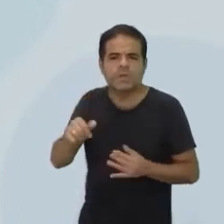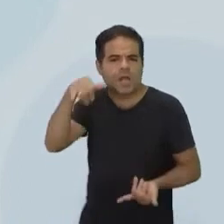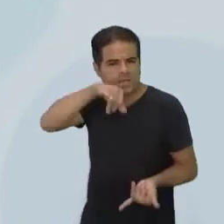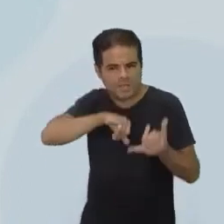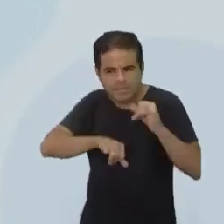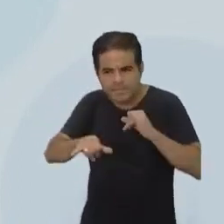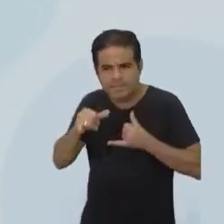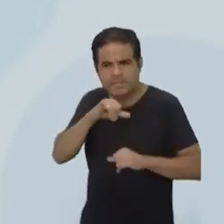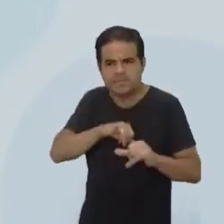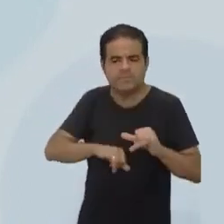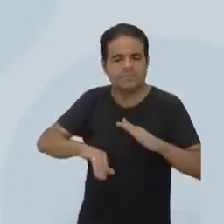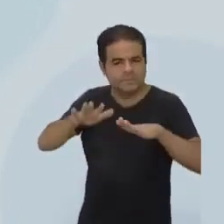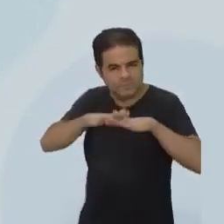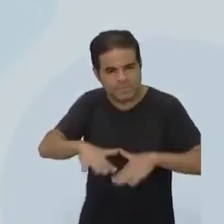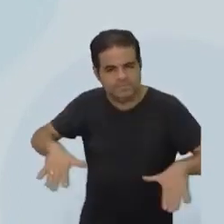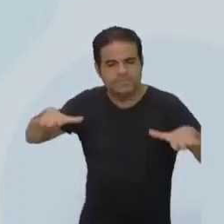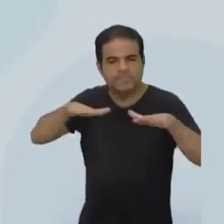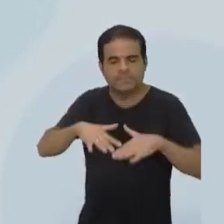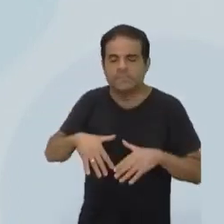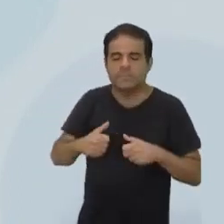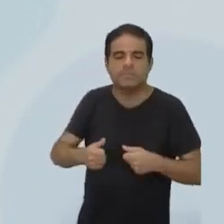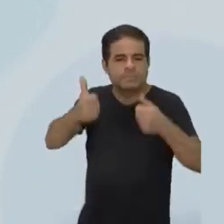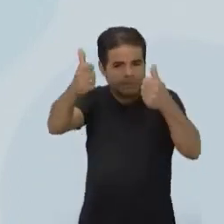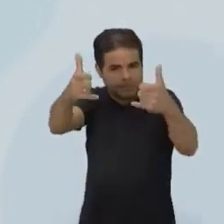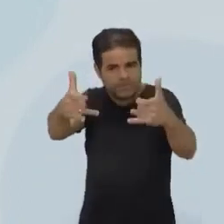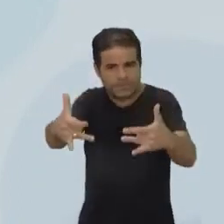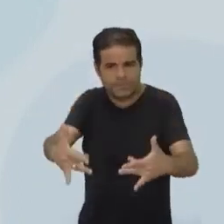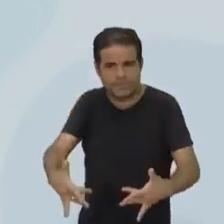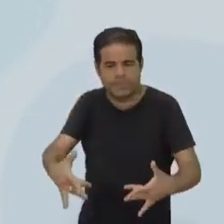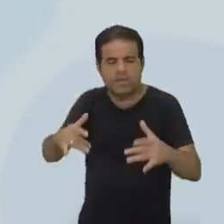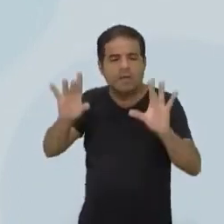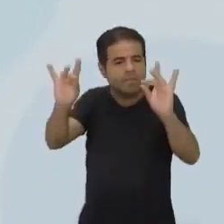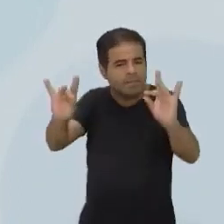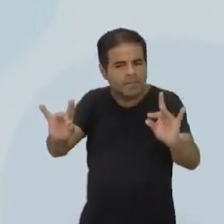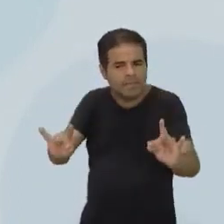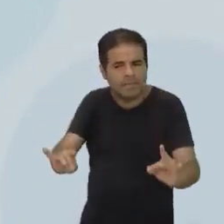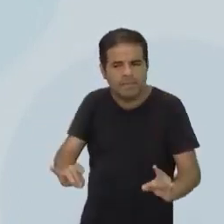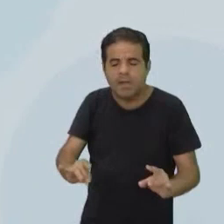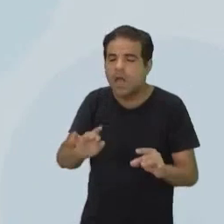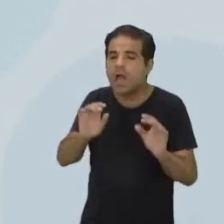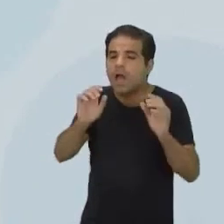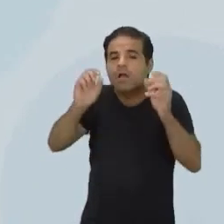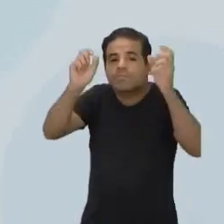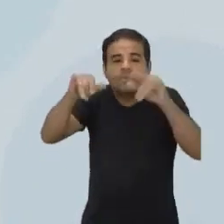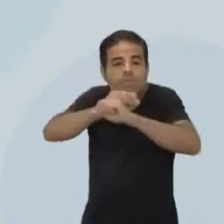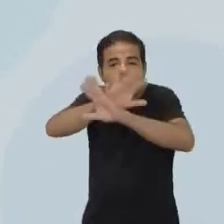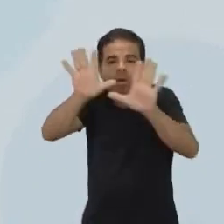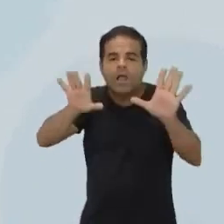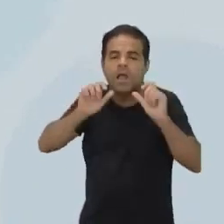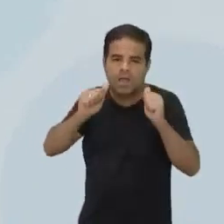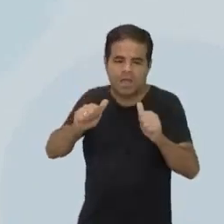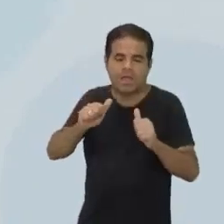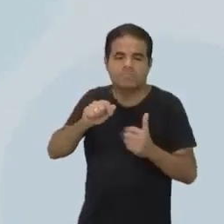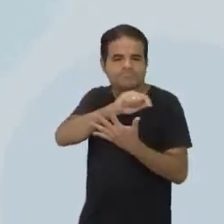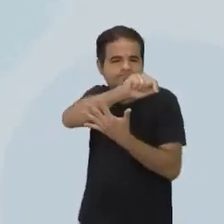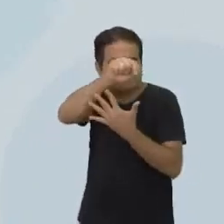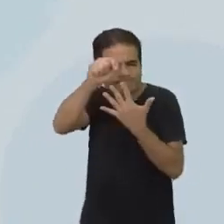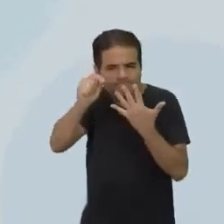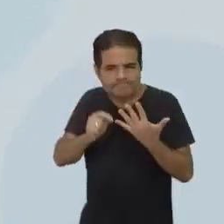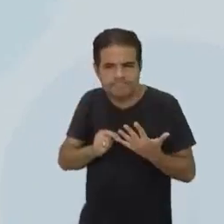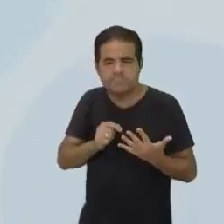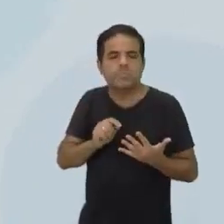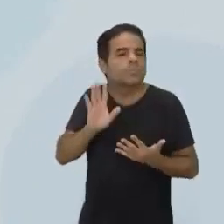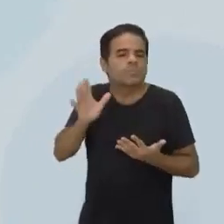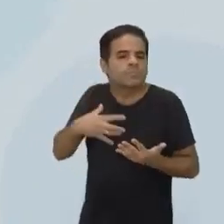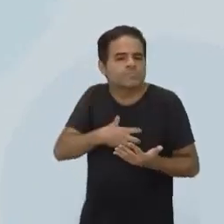química? Então, a gente já falou algumas coisinhas aqui, né? Só não falamos exatamente os componentes, né? Mas sim,